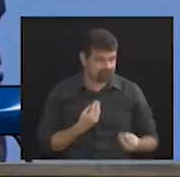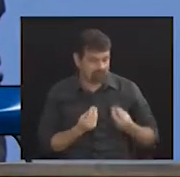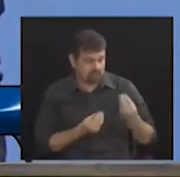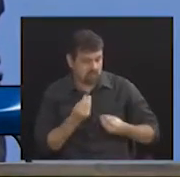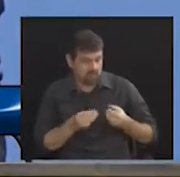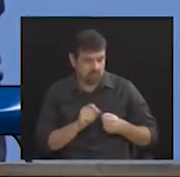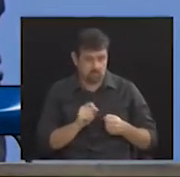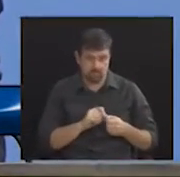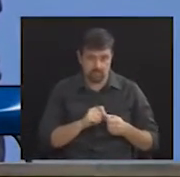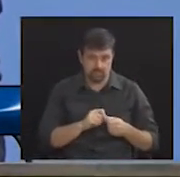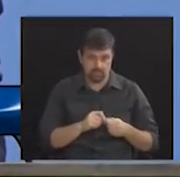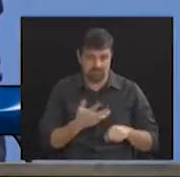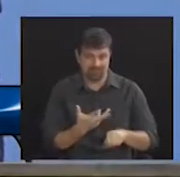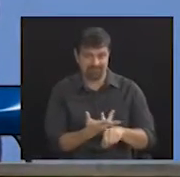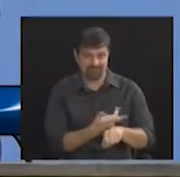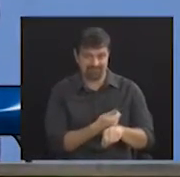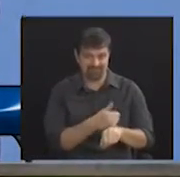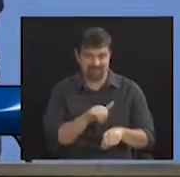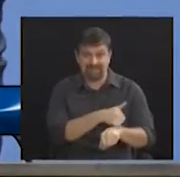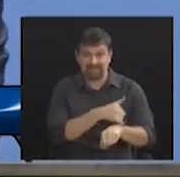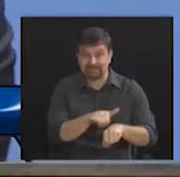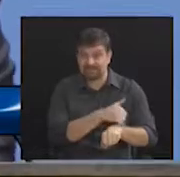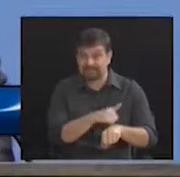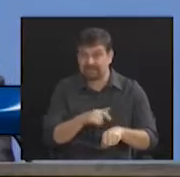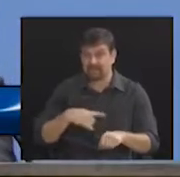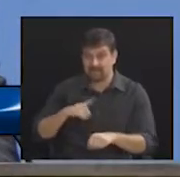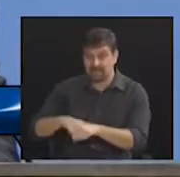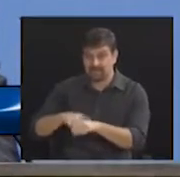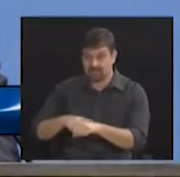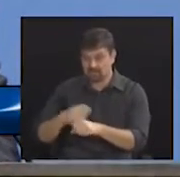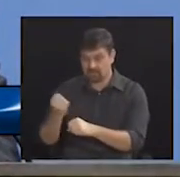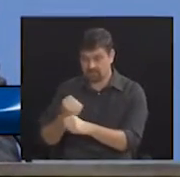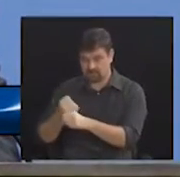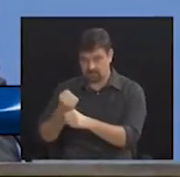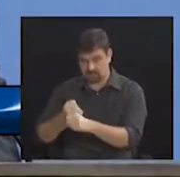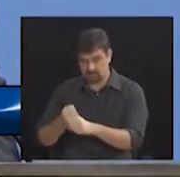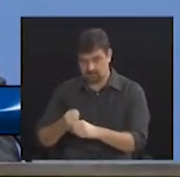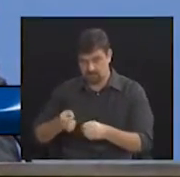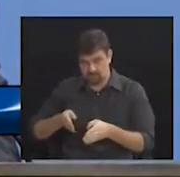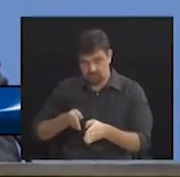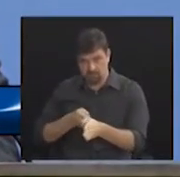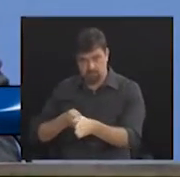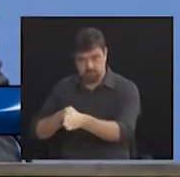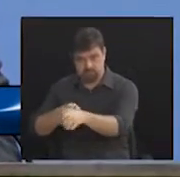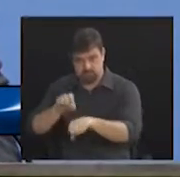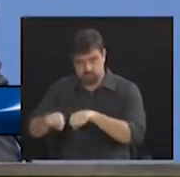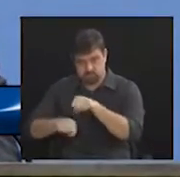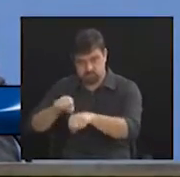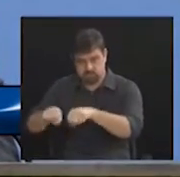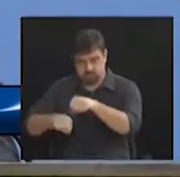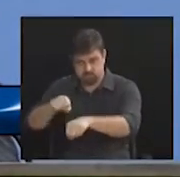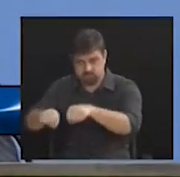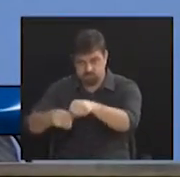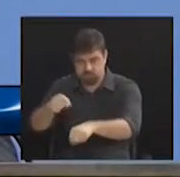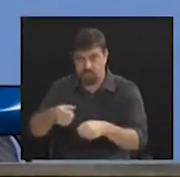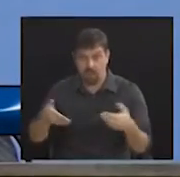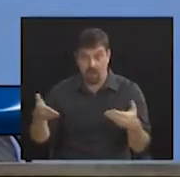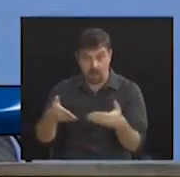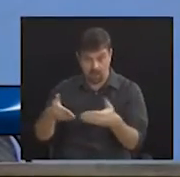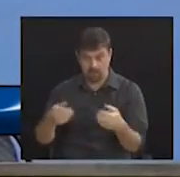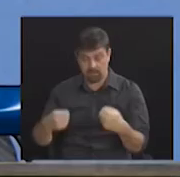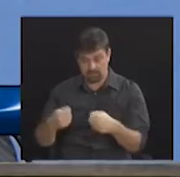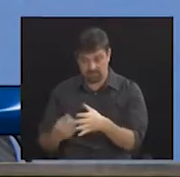de fato, a possibilidade de uma ciclovia de grande utilidade se apresenta, que seria, sem dúvida nenhuma, uma